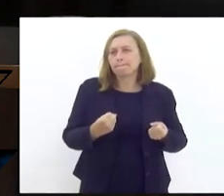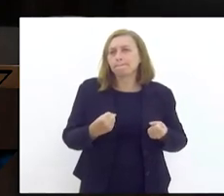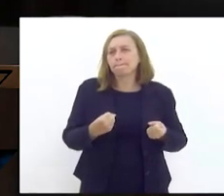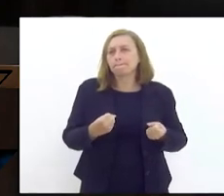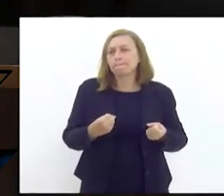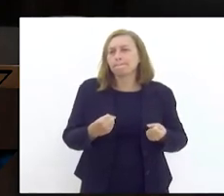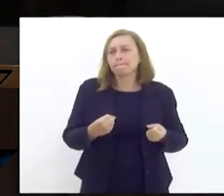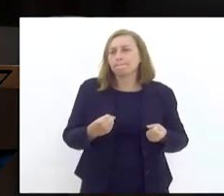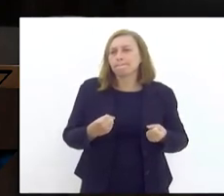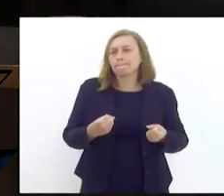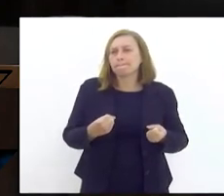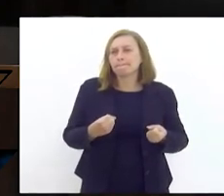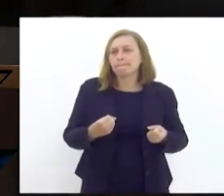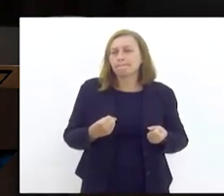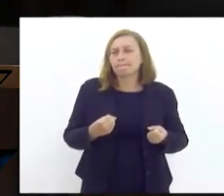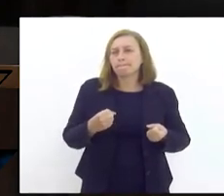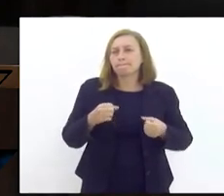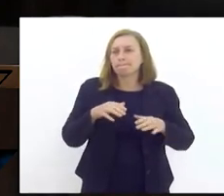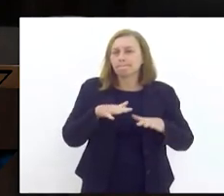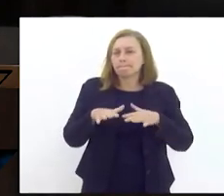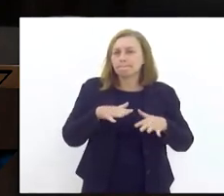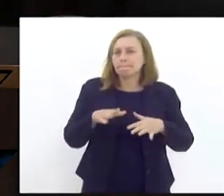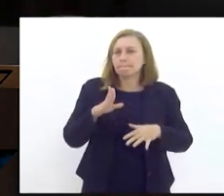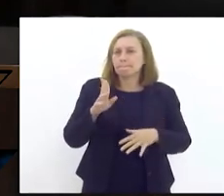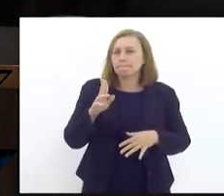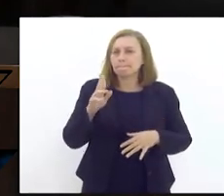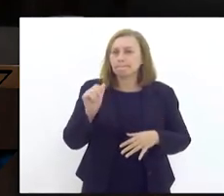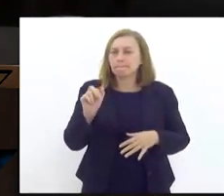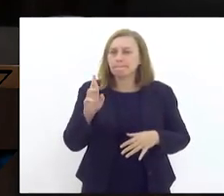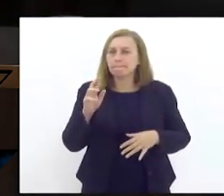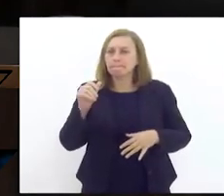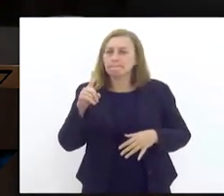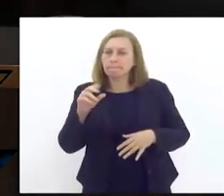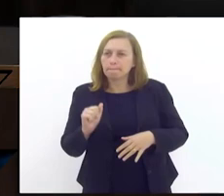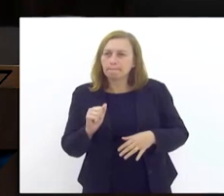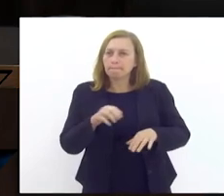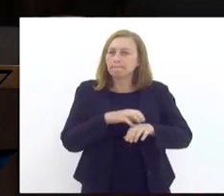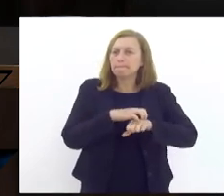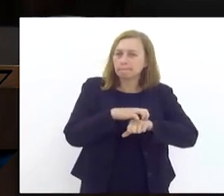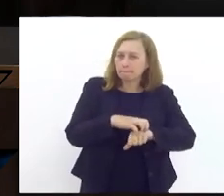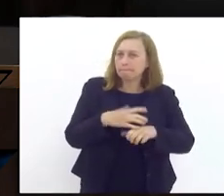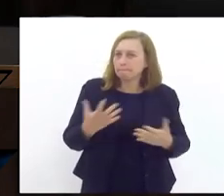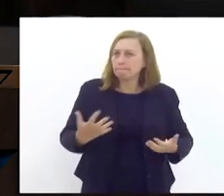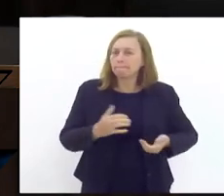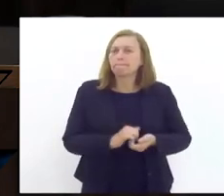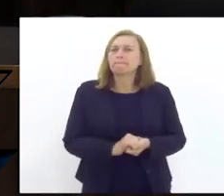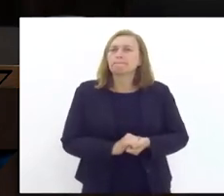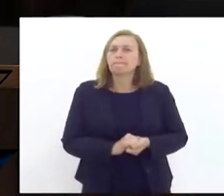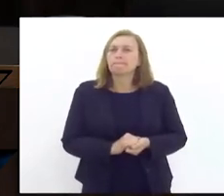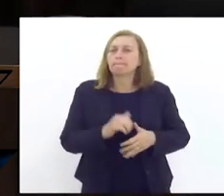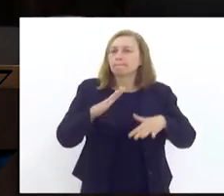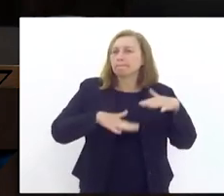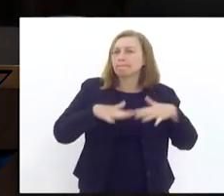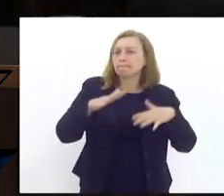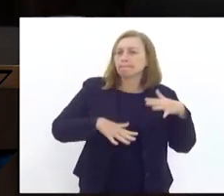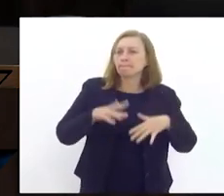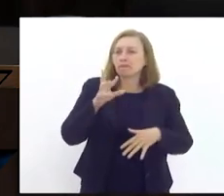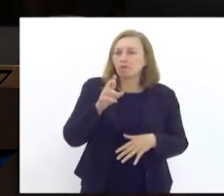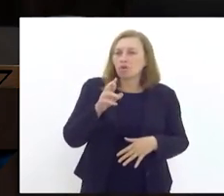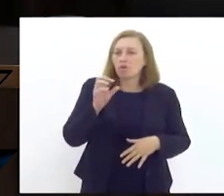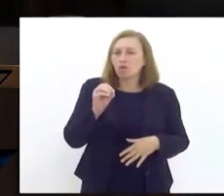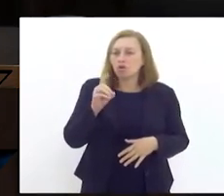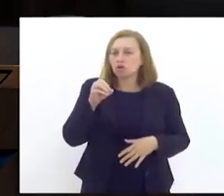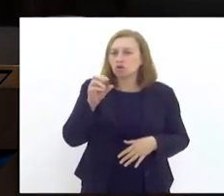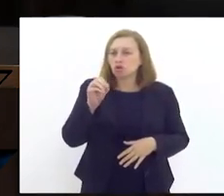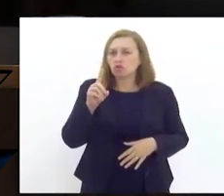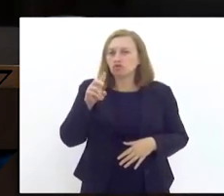seja prioridade seja o transporte de massa né em detrimento do transporte rodoviário do transporte